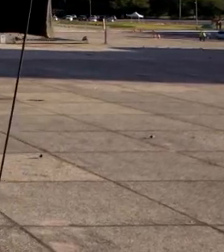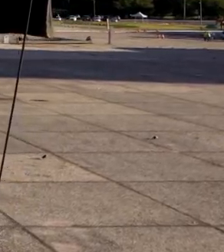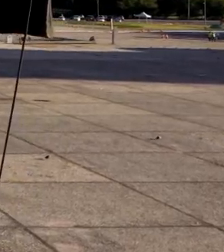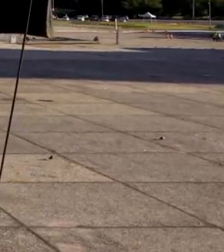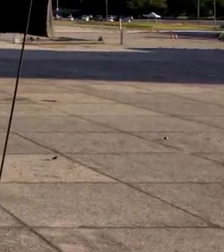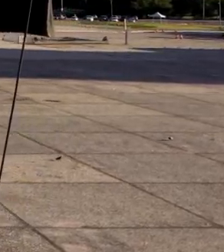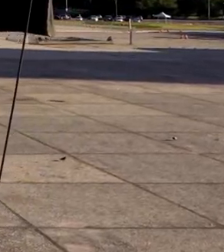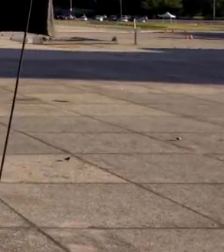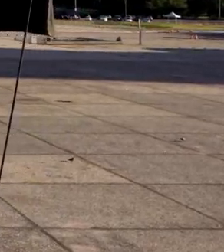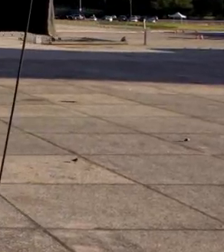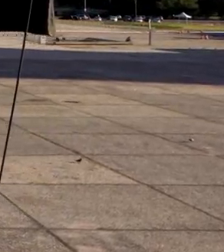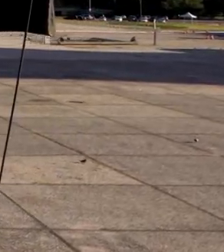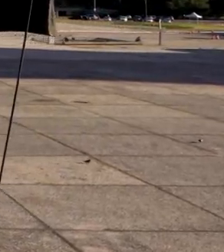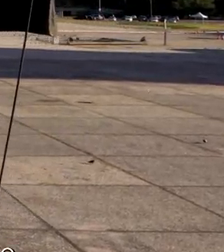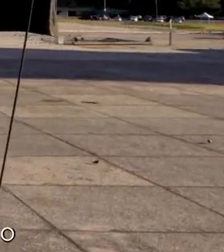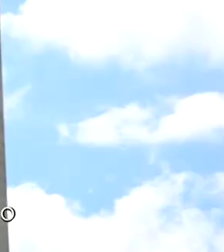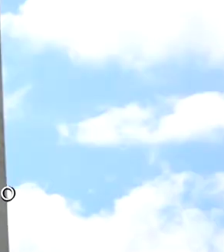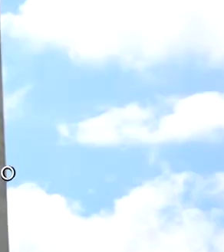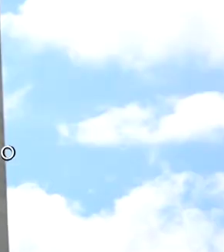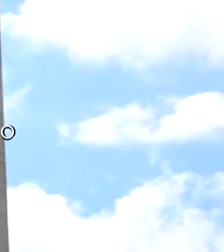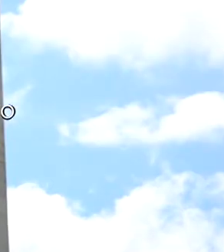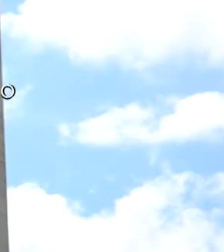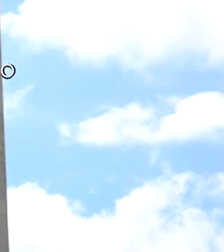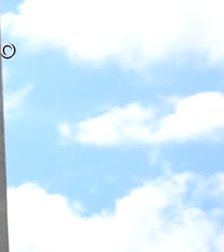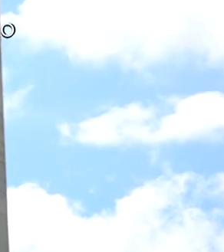Tchau, tchau.